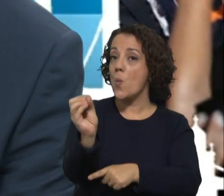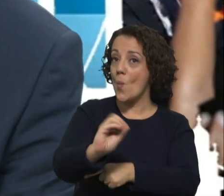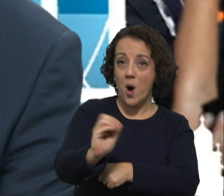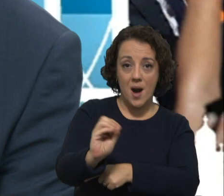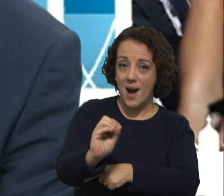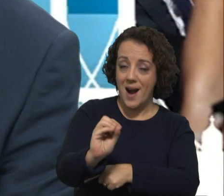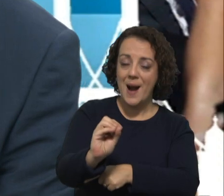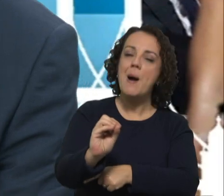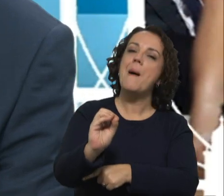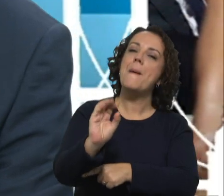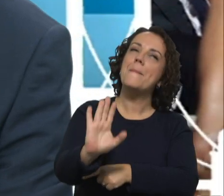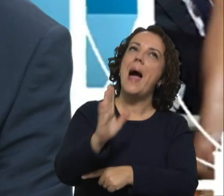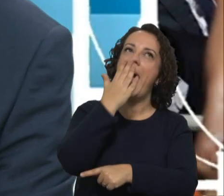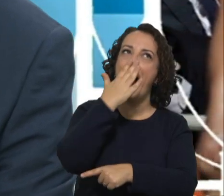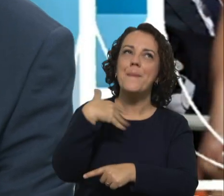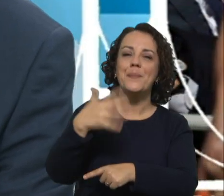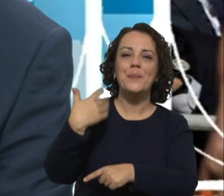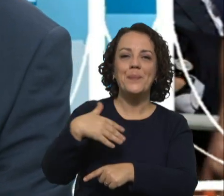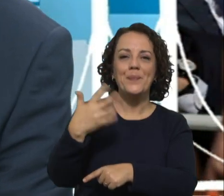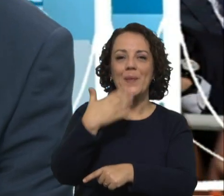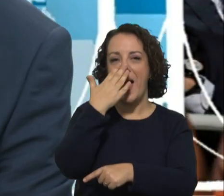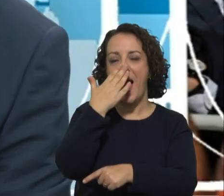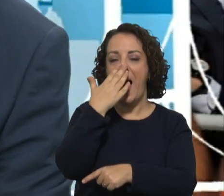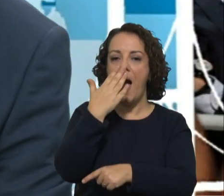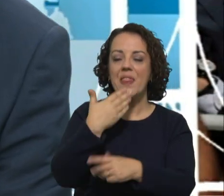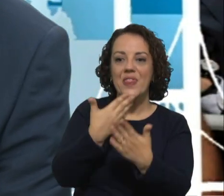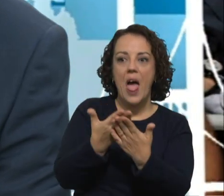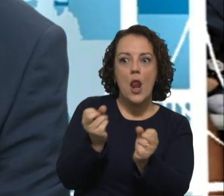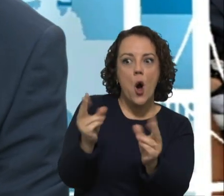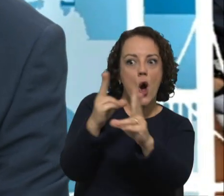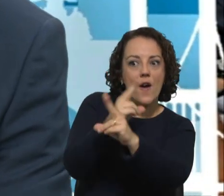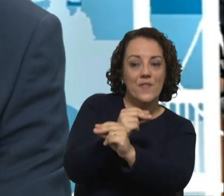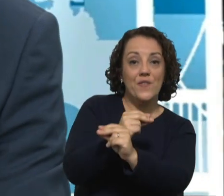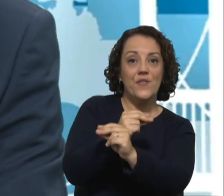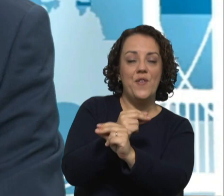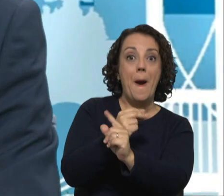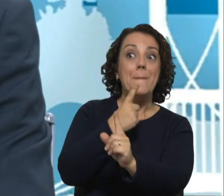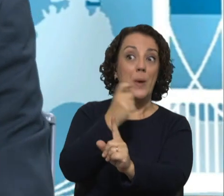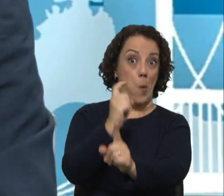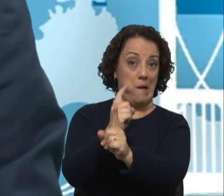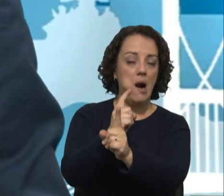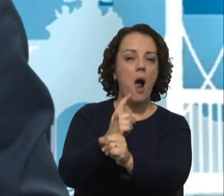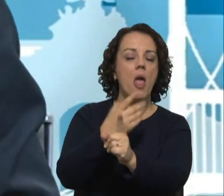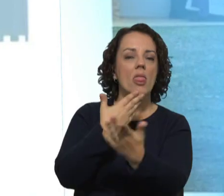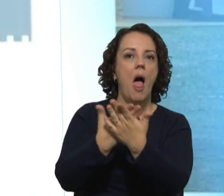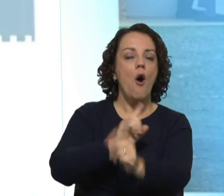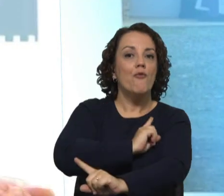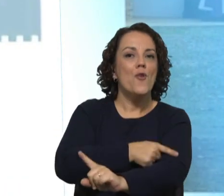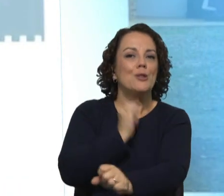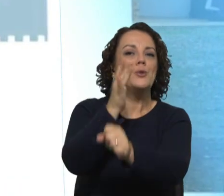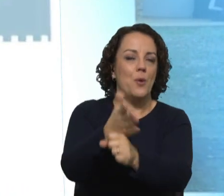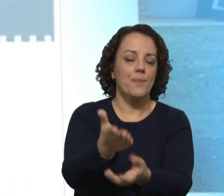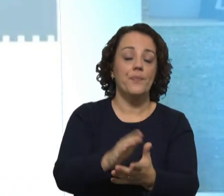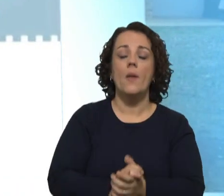esta... recebe uma nova força a própria pergunta, que é o que mais me interessa. Quando é que, a dada altura, é